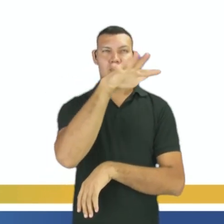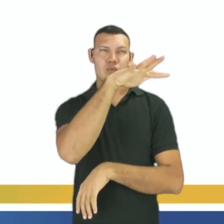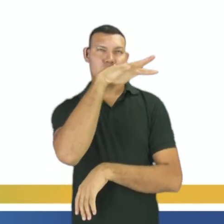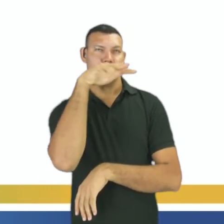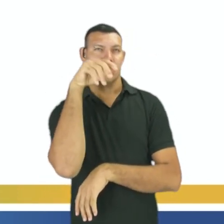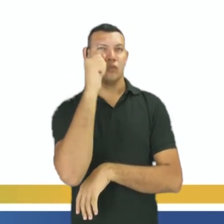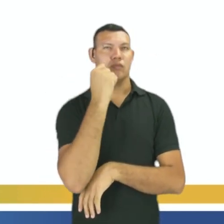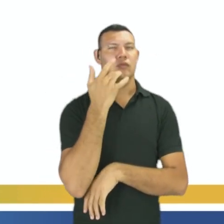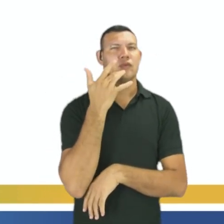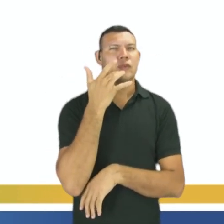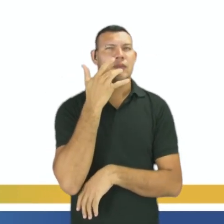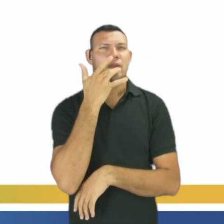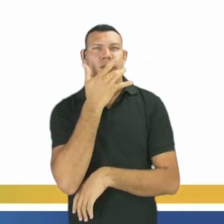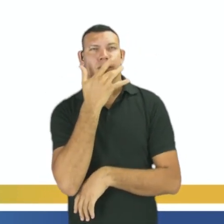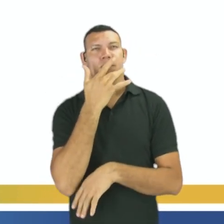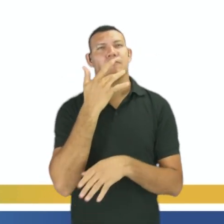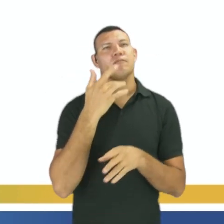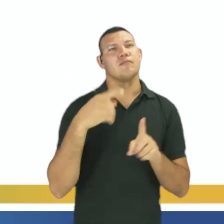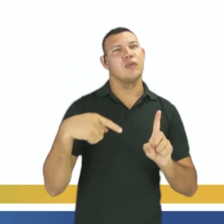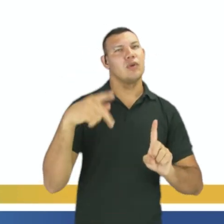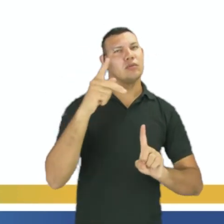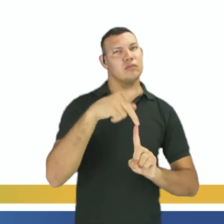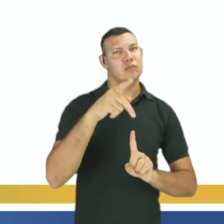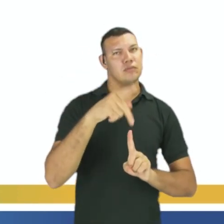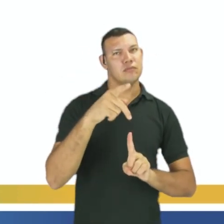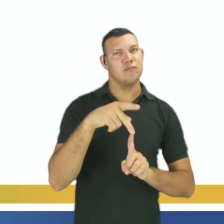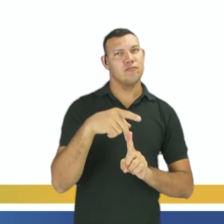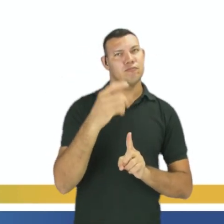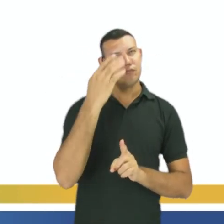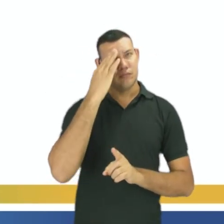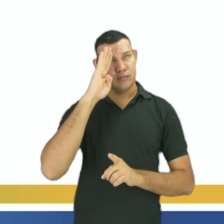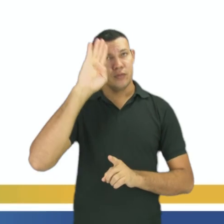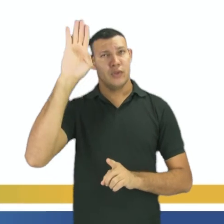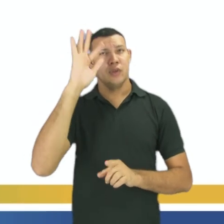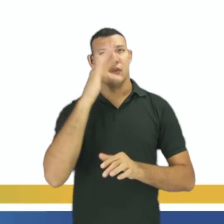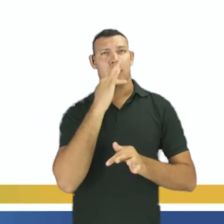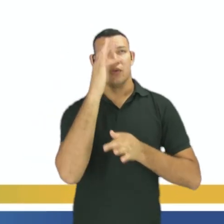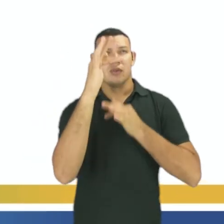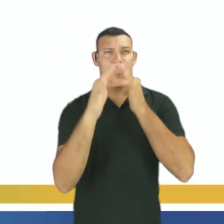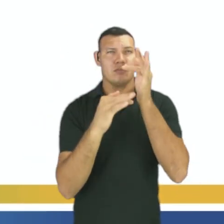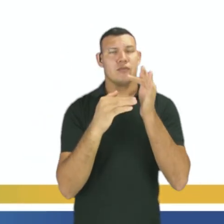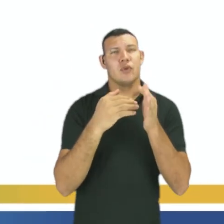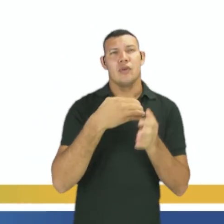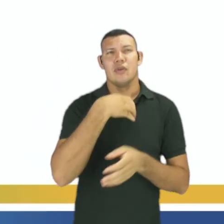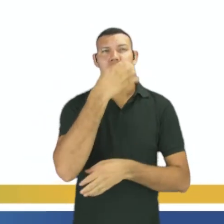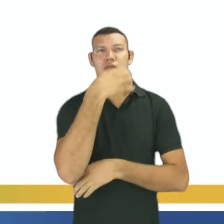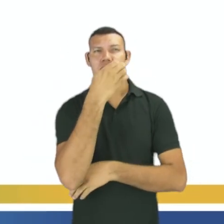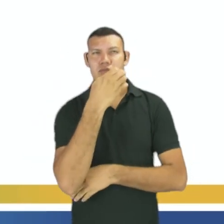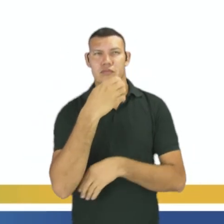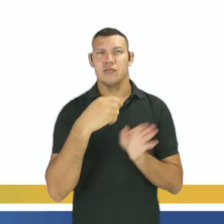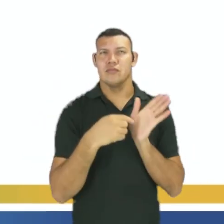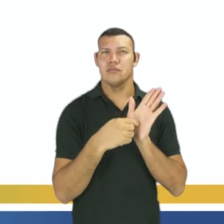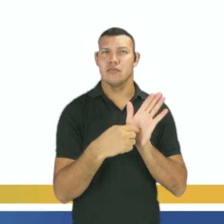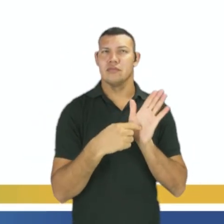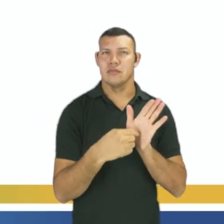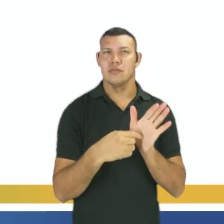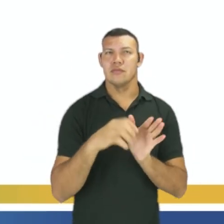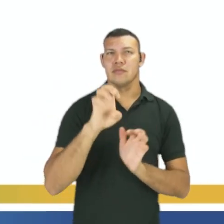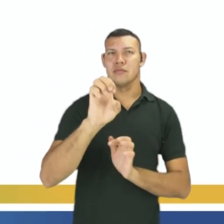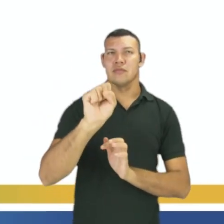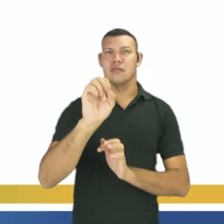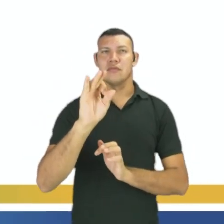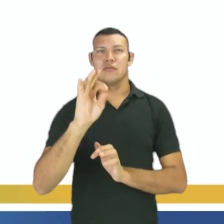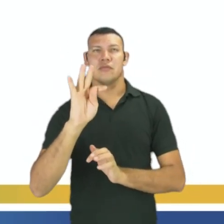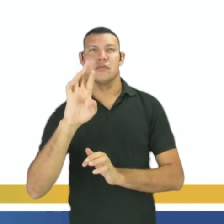aromáticos e sabor são propriedades fundamentais. Flores, frutas apresentam comumente ésteres